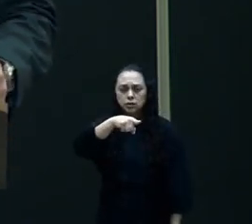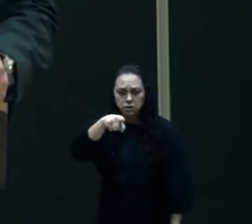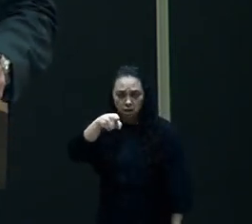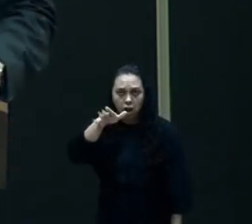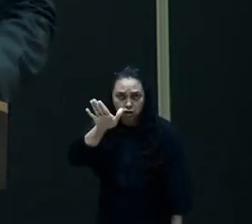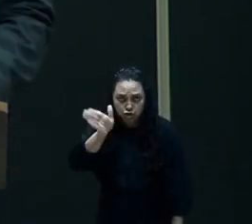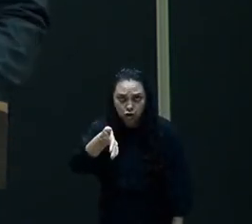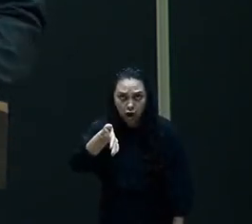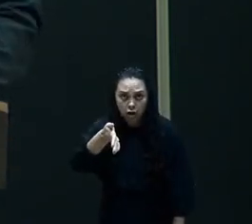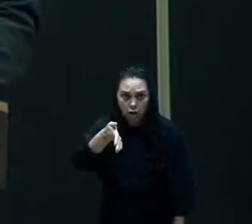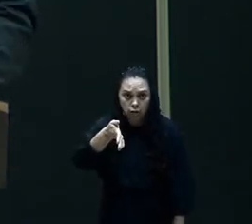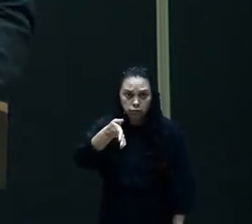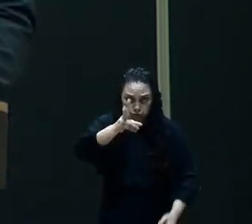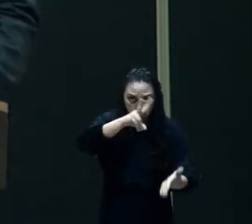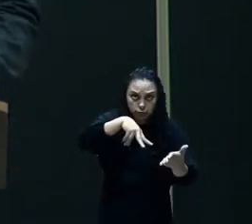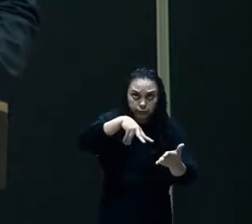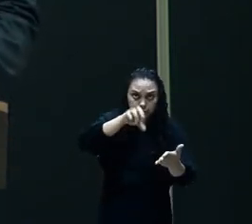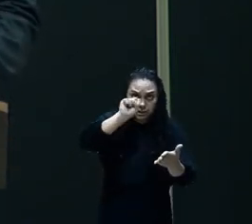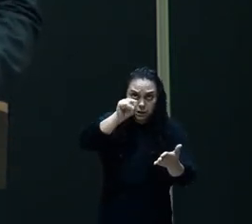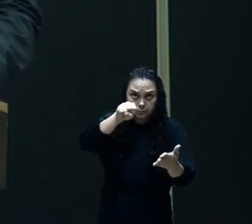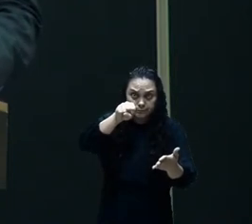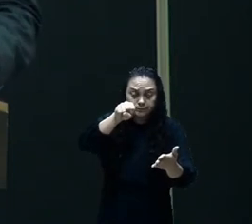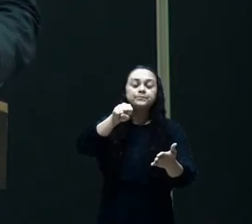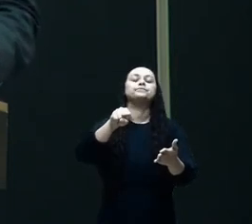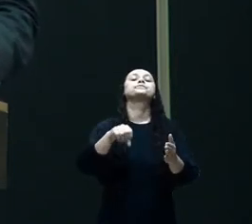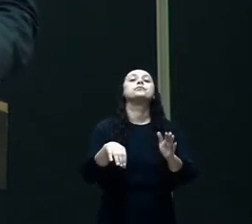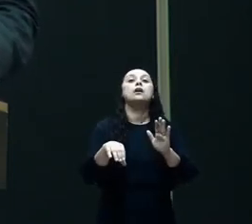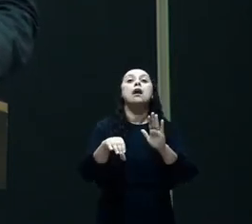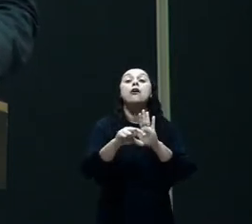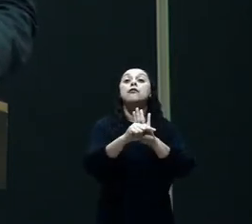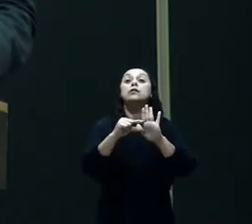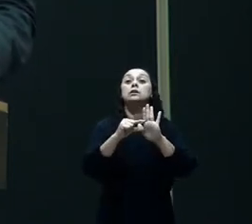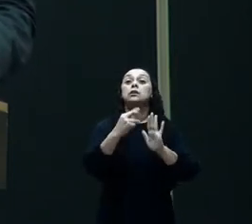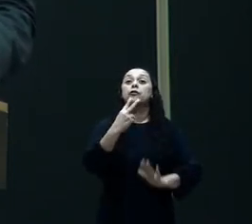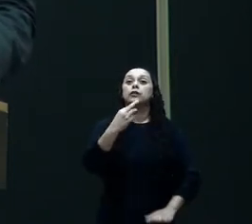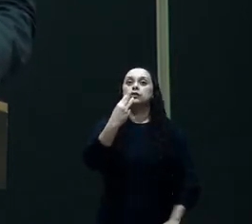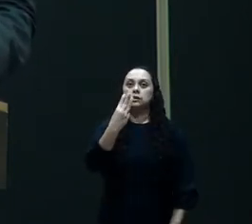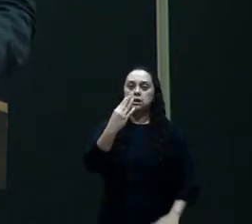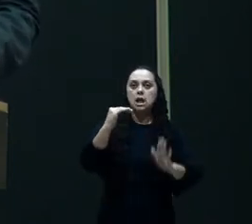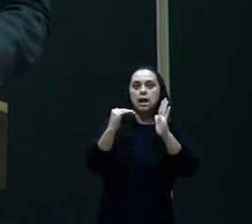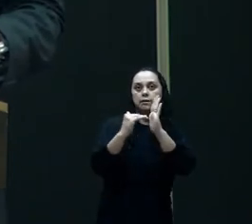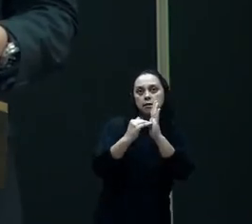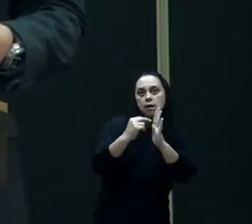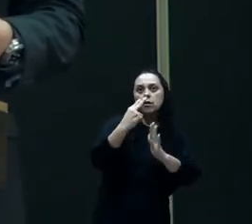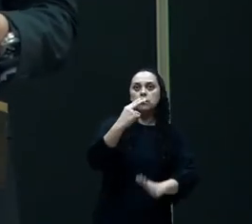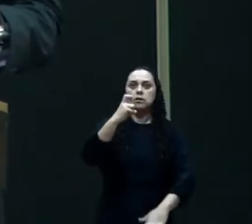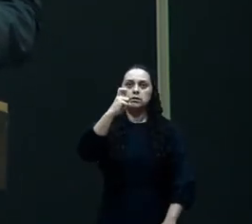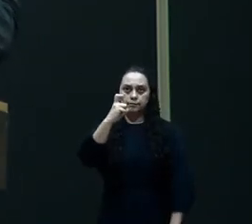Versículo 23 a seguir do 23 ao versículo de número